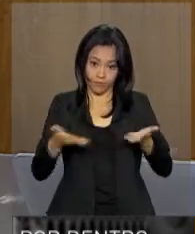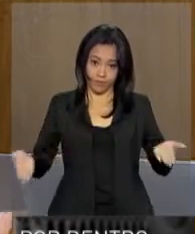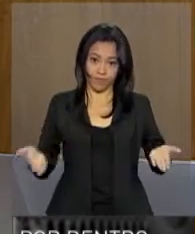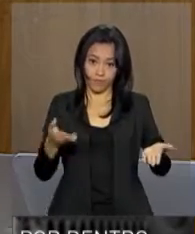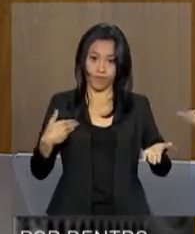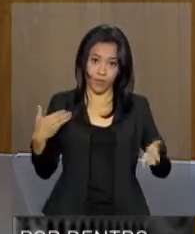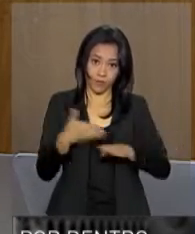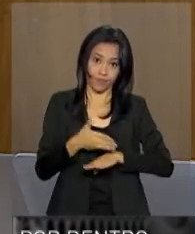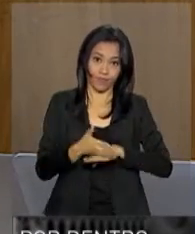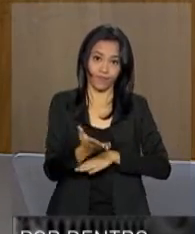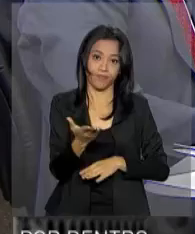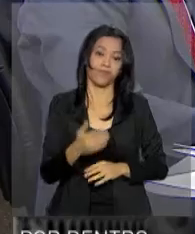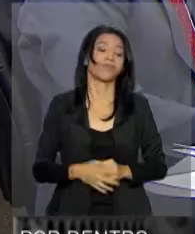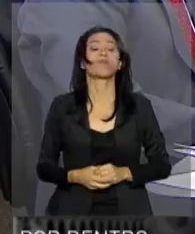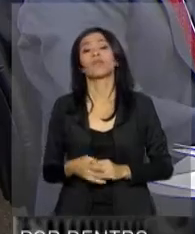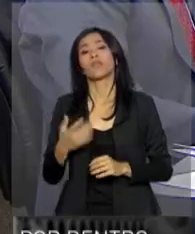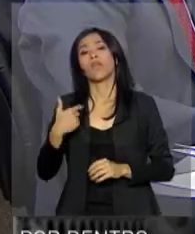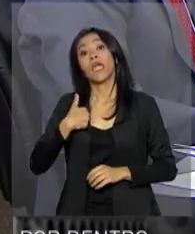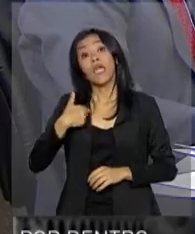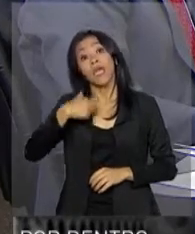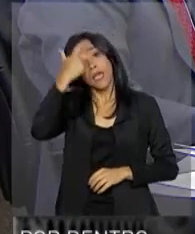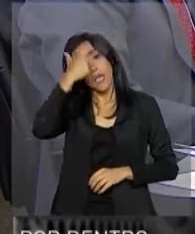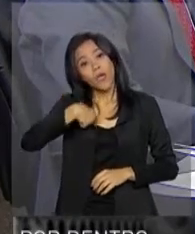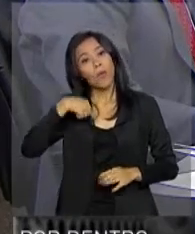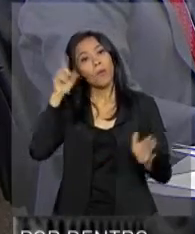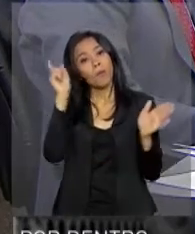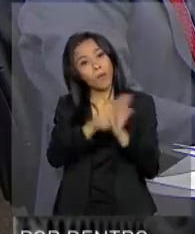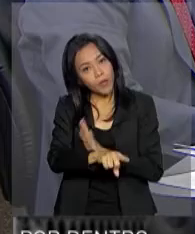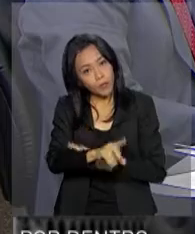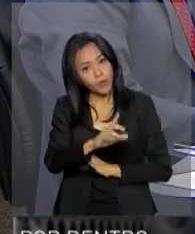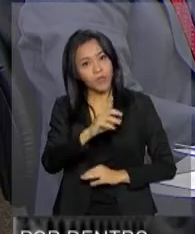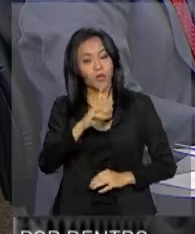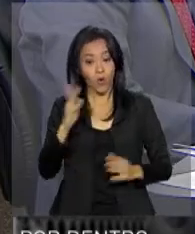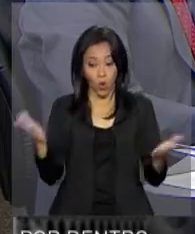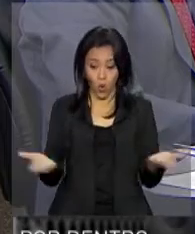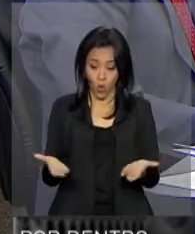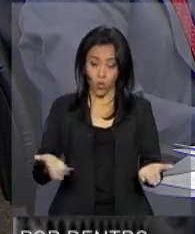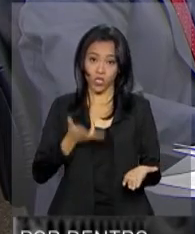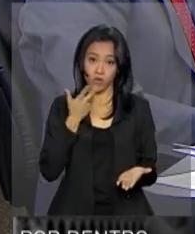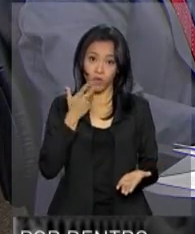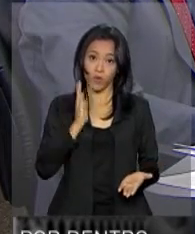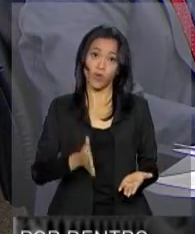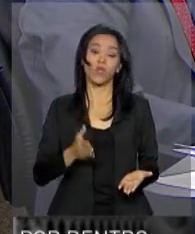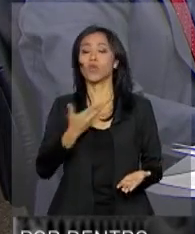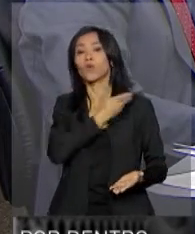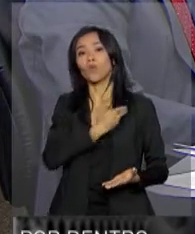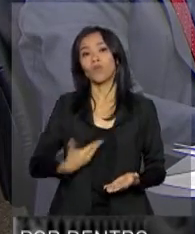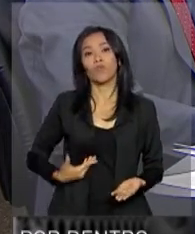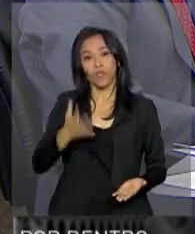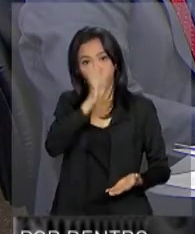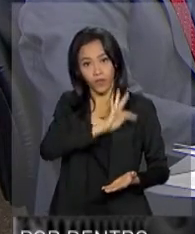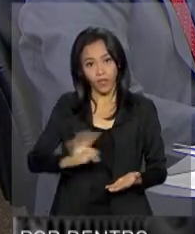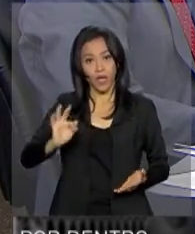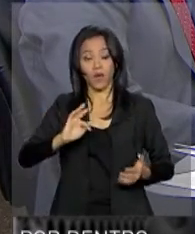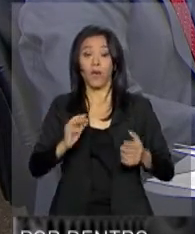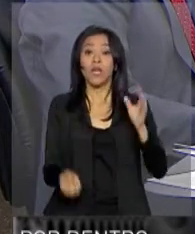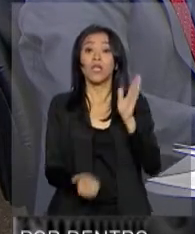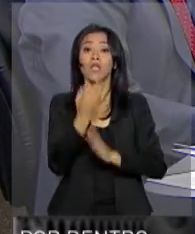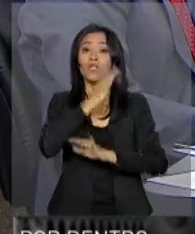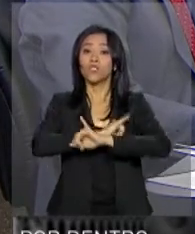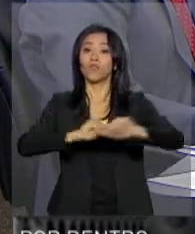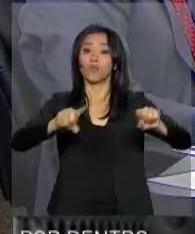ministro agora eu tenho uma pergunta para o senhor a gente já mencionou aqui hoje que o governo federal lançou a estratégia nacional de desenvolvimento